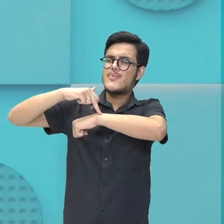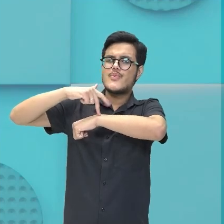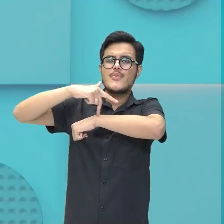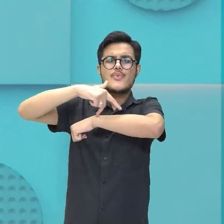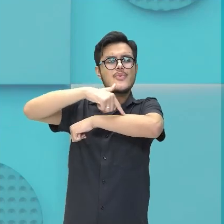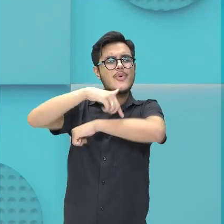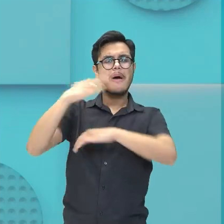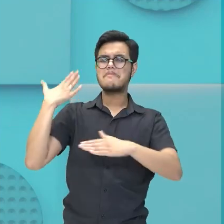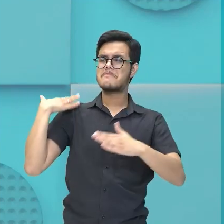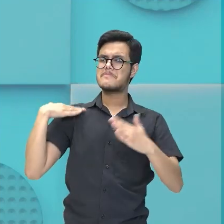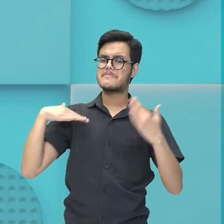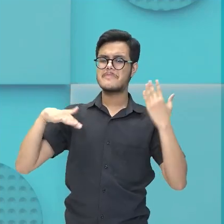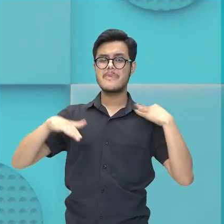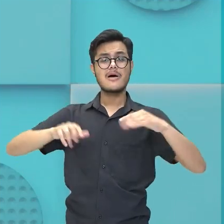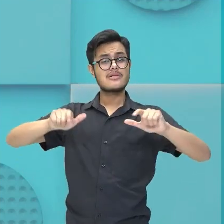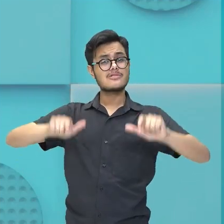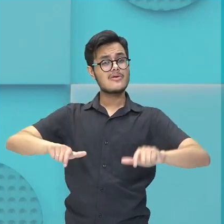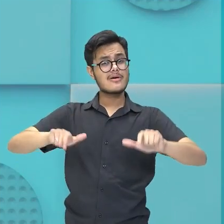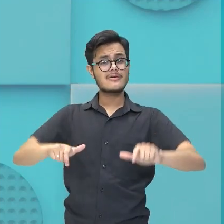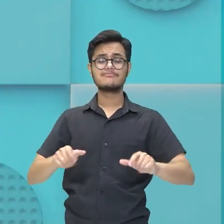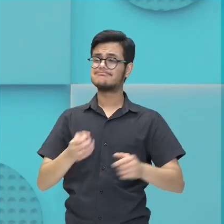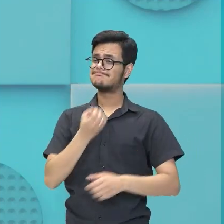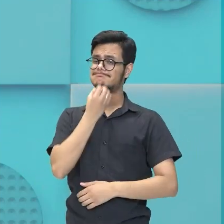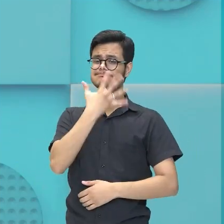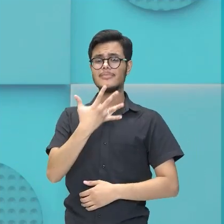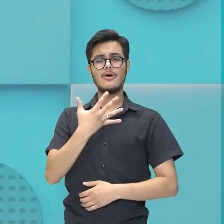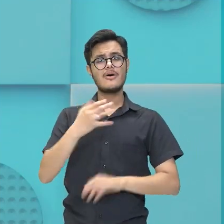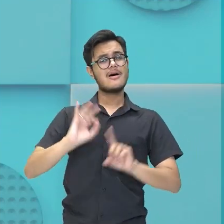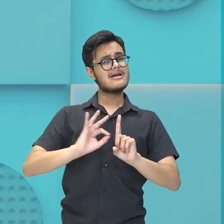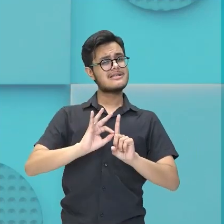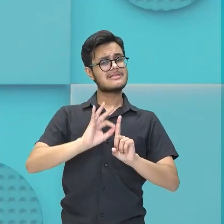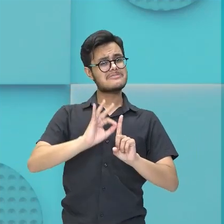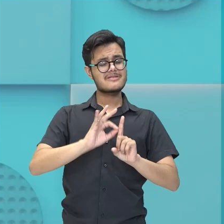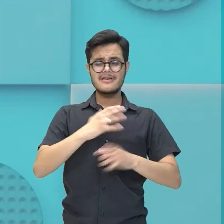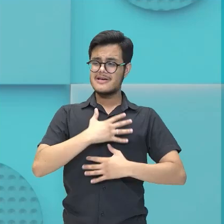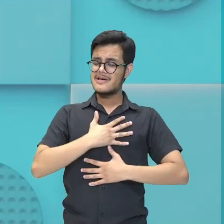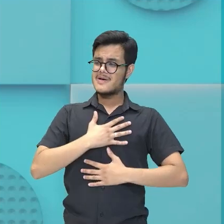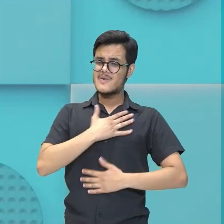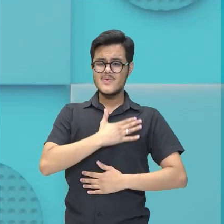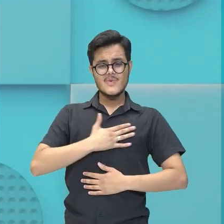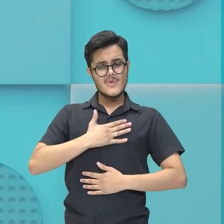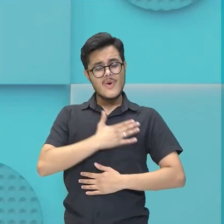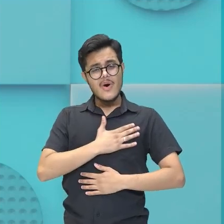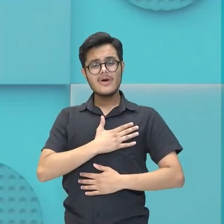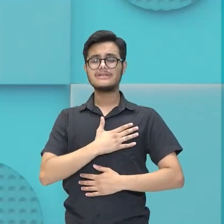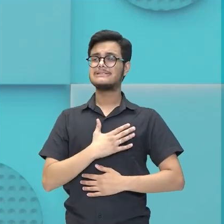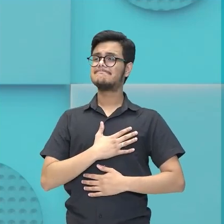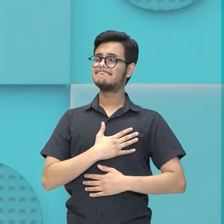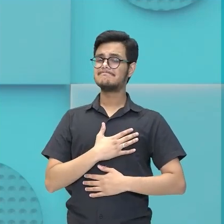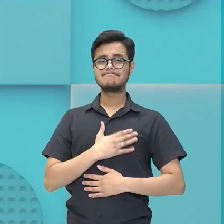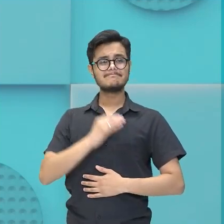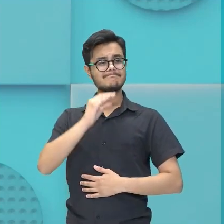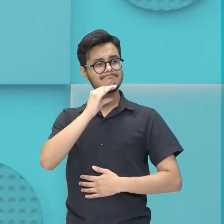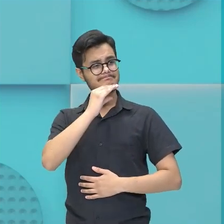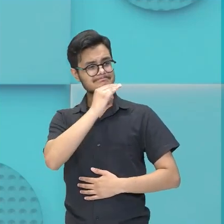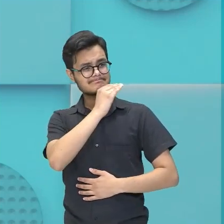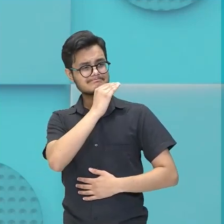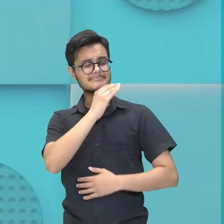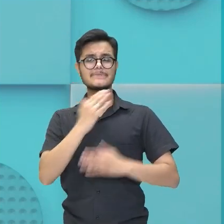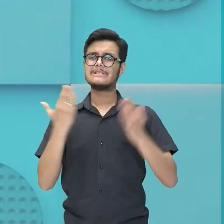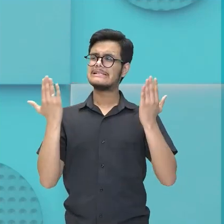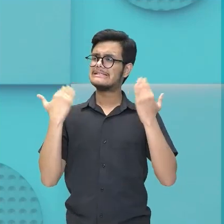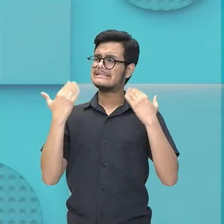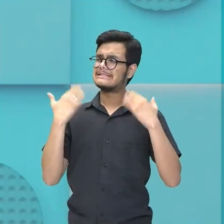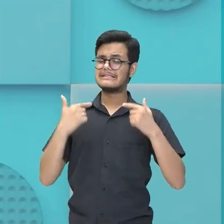tarde, porque é um local que você vai perceber um conforto térmico, é um local mais fresco, né? É um local em que não terá